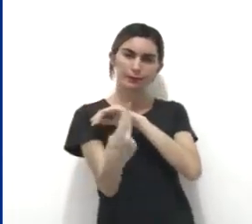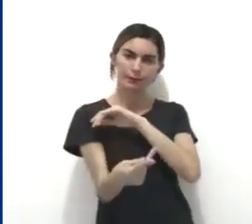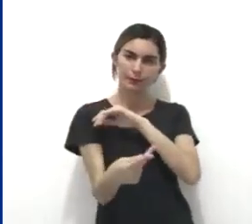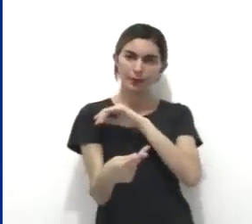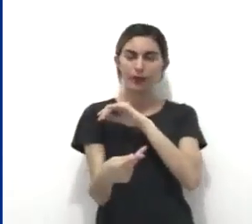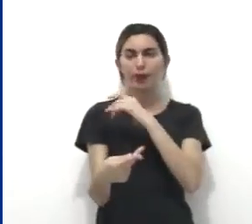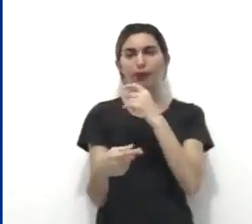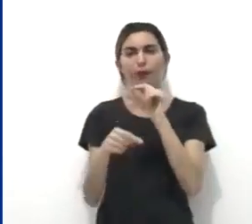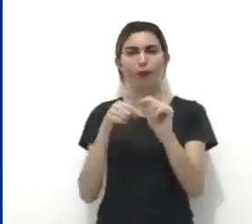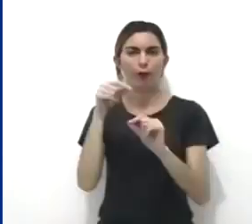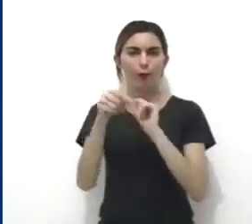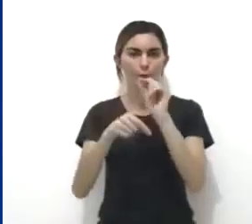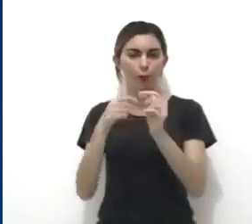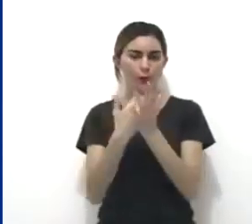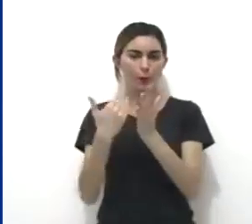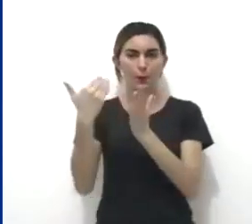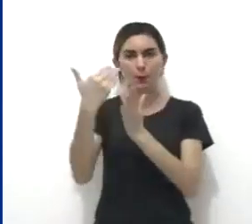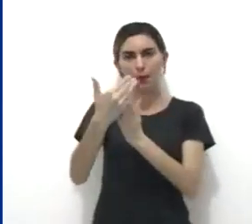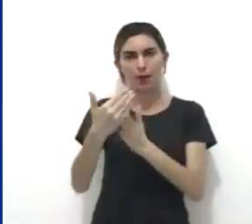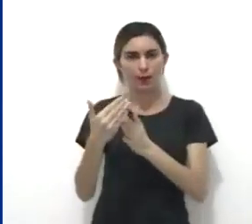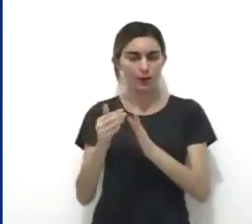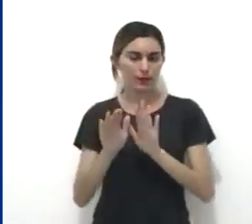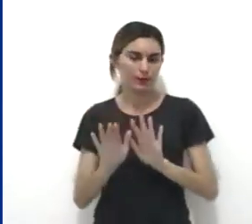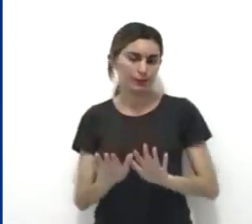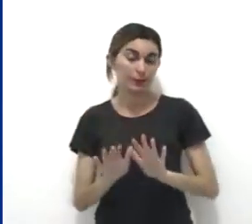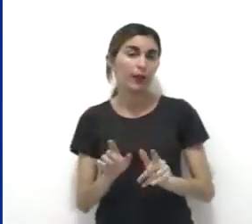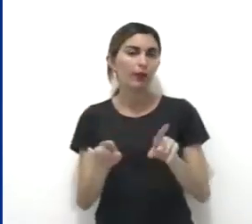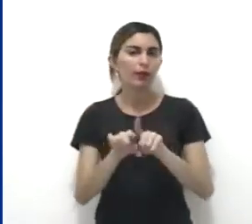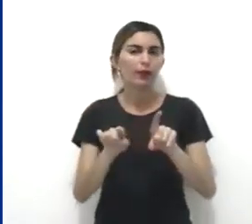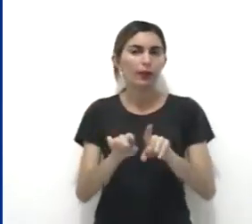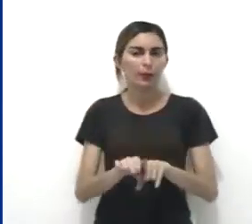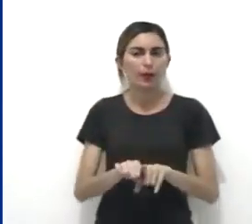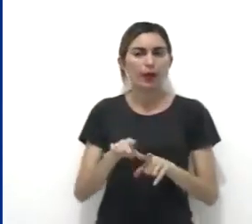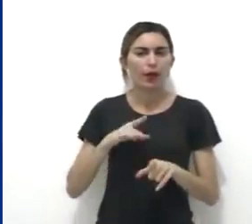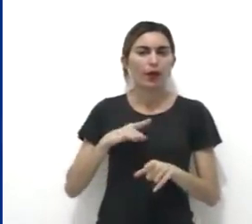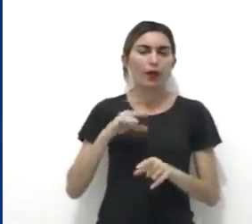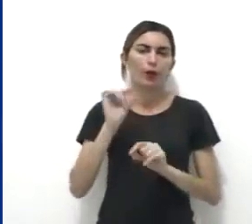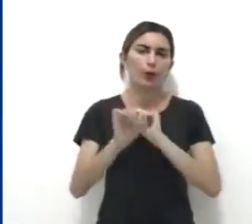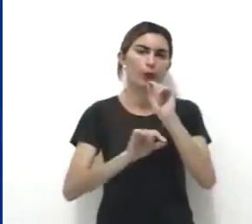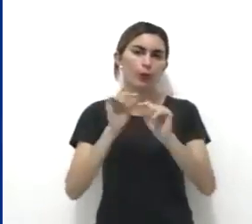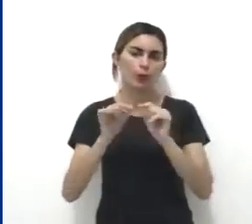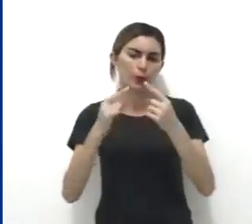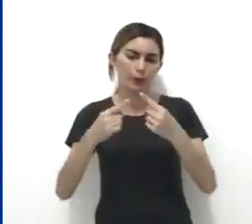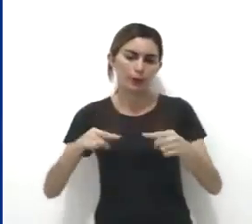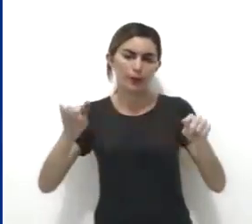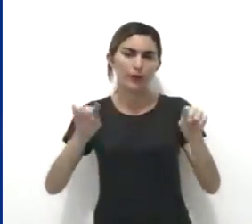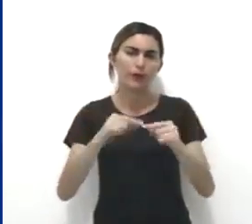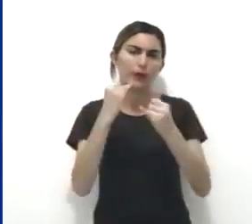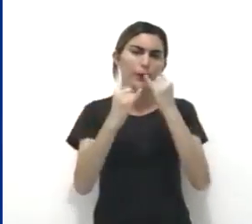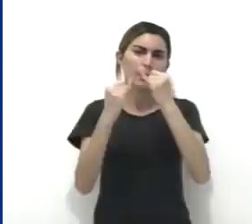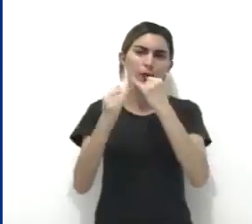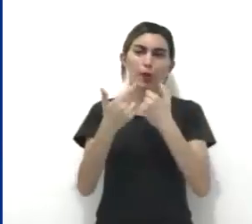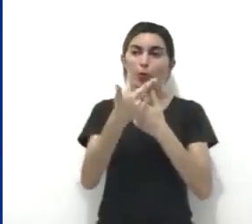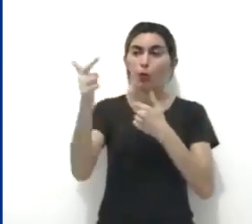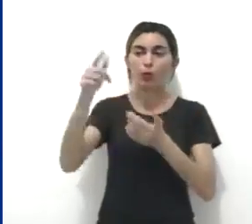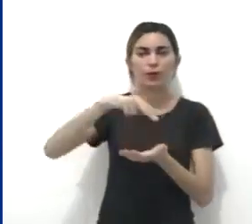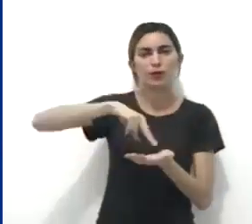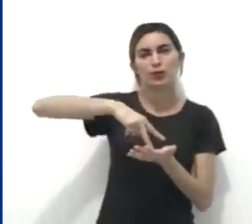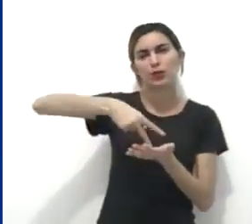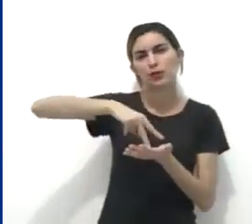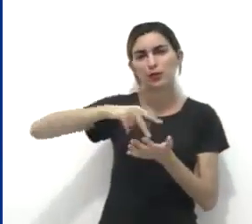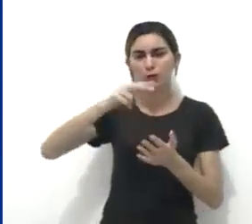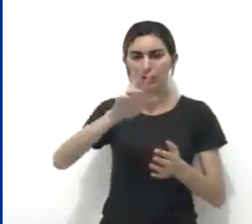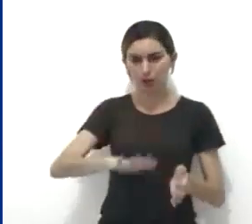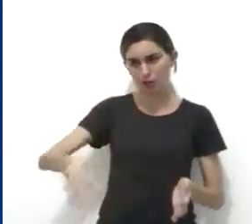específico, né? É um ritmo mais moderado e também tem uma indumentária que ela é similar em outras danças